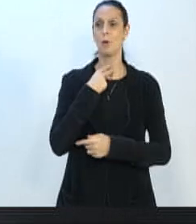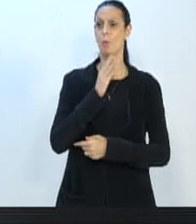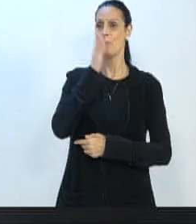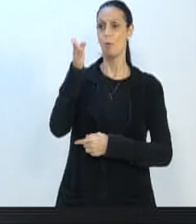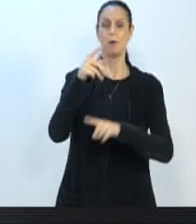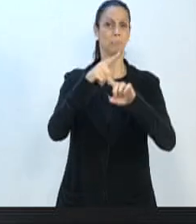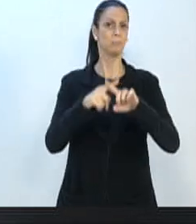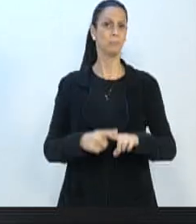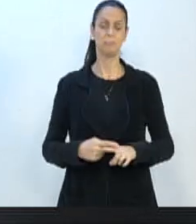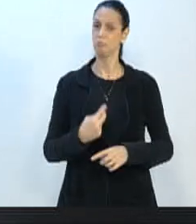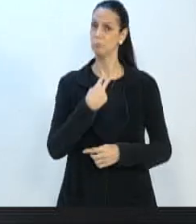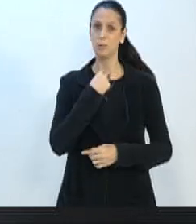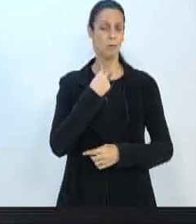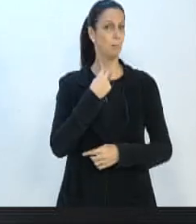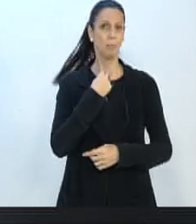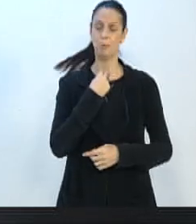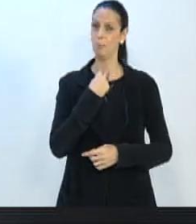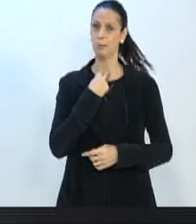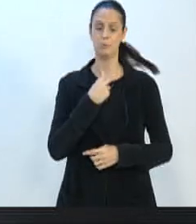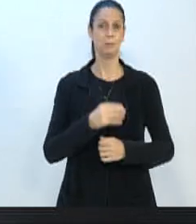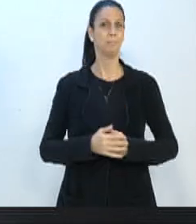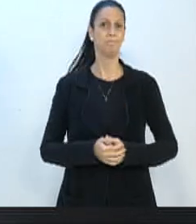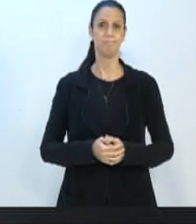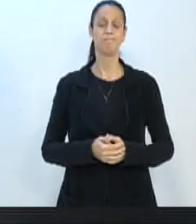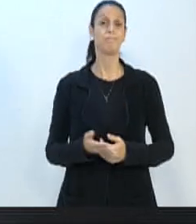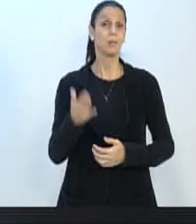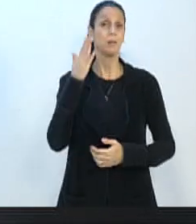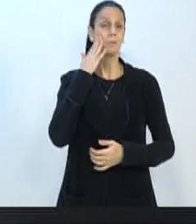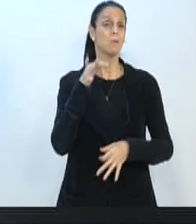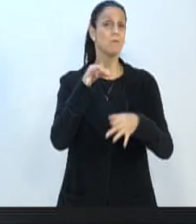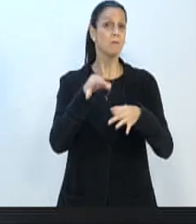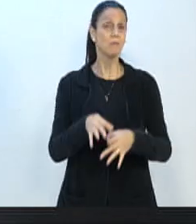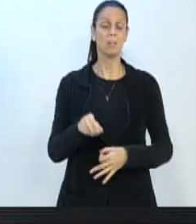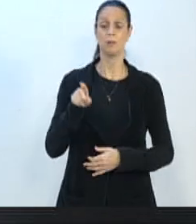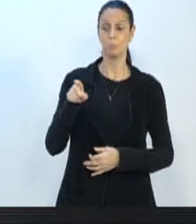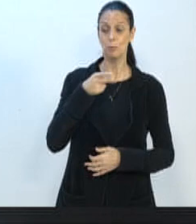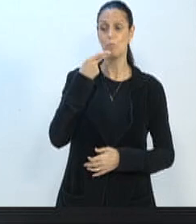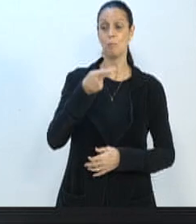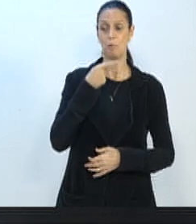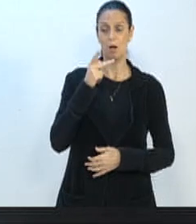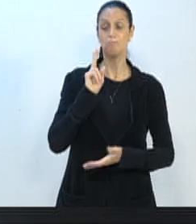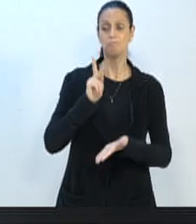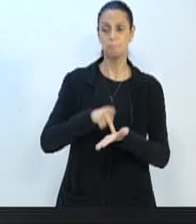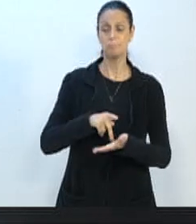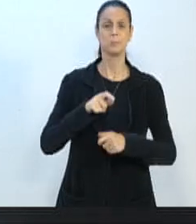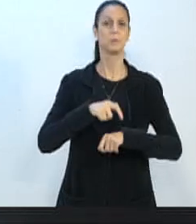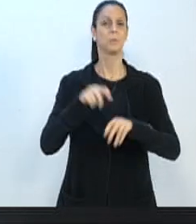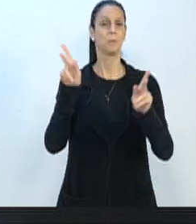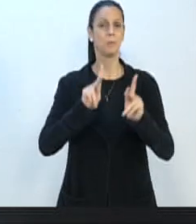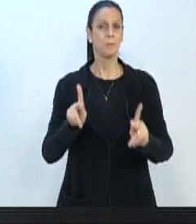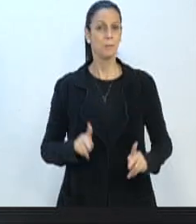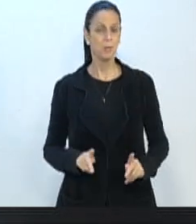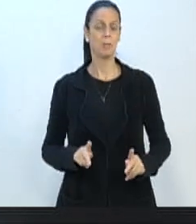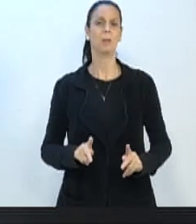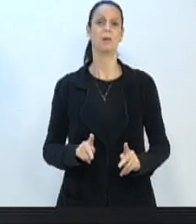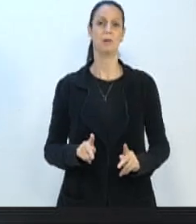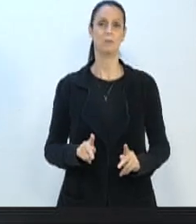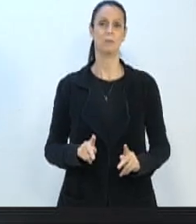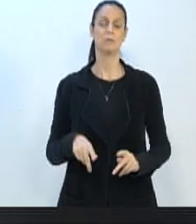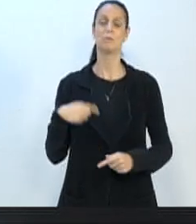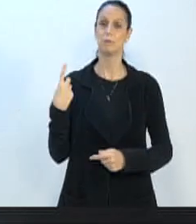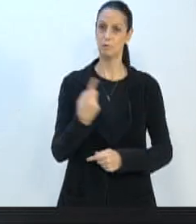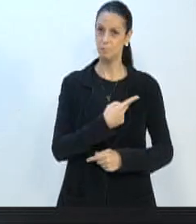do esporte porque não pode embarcar então com certeza suas Vereador é momento de paz é meu momento de